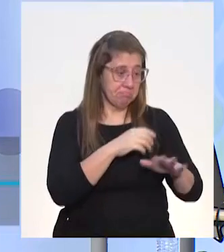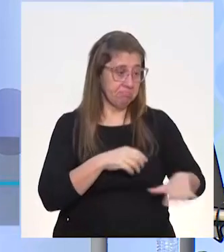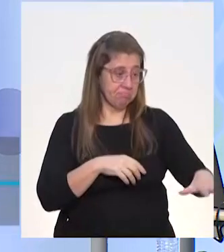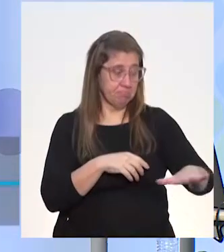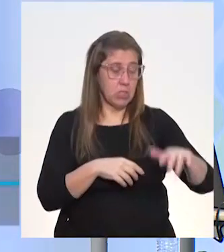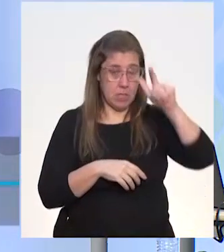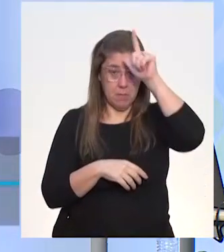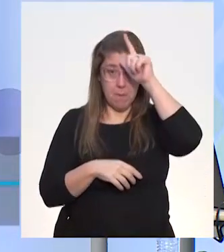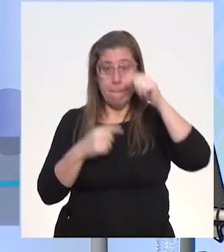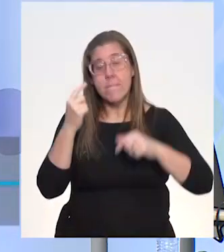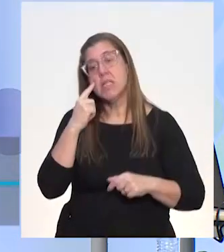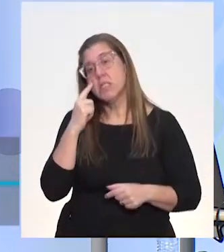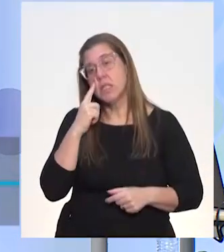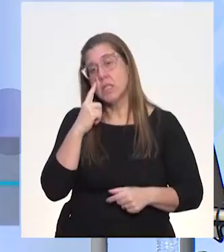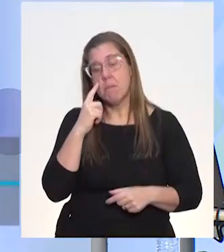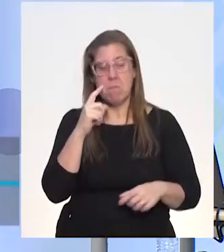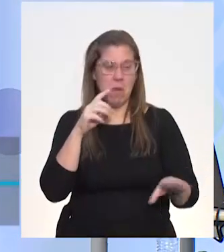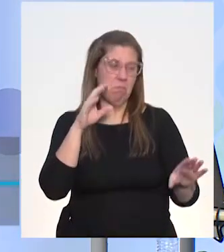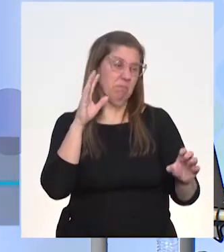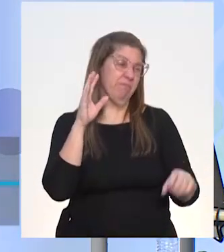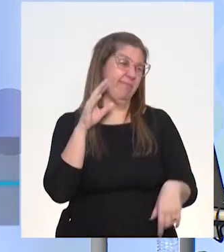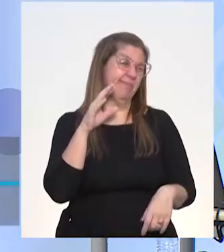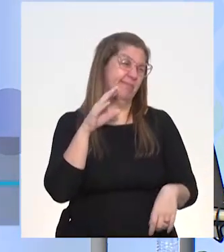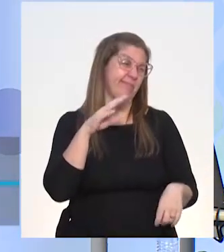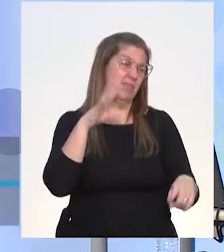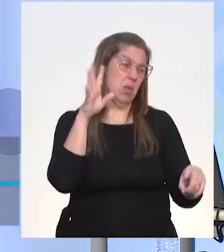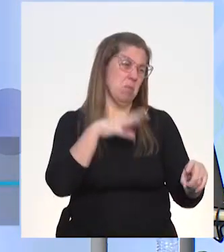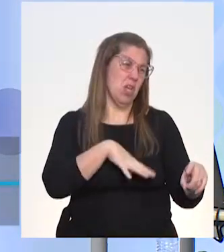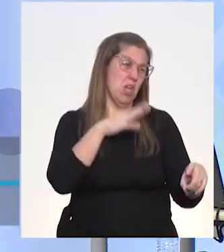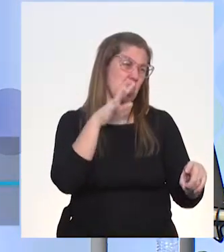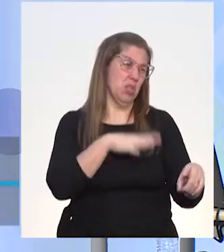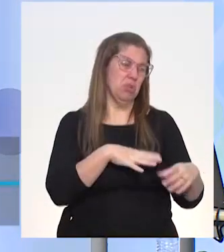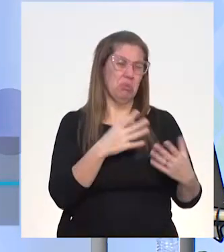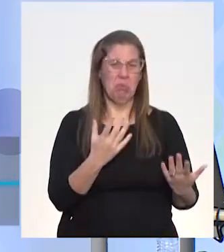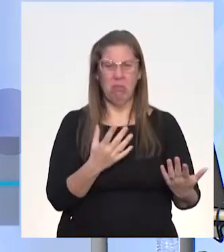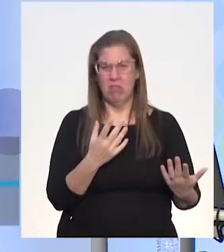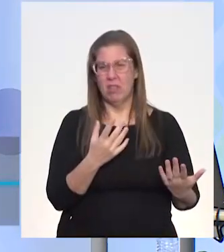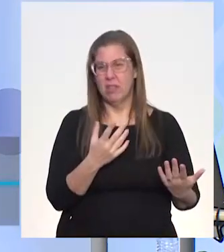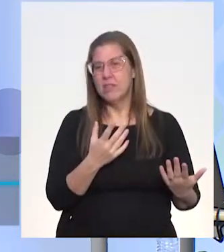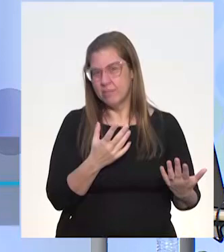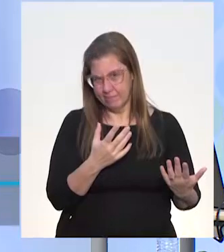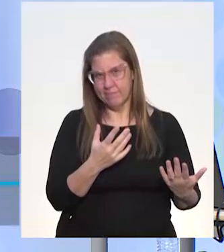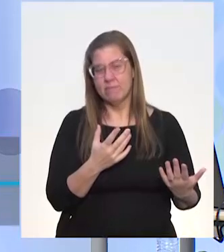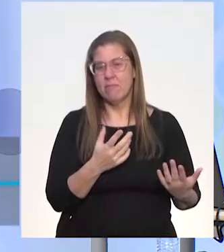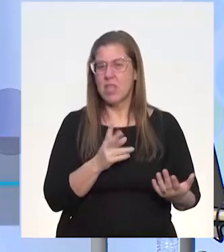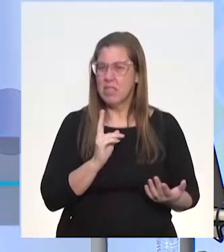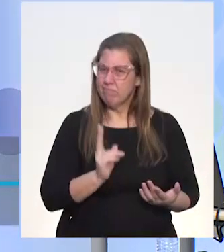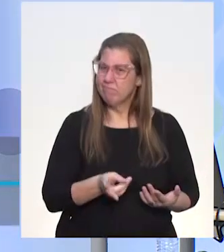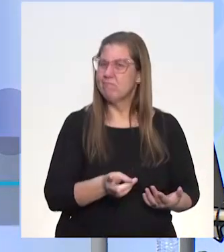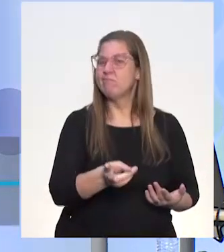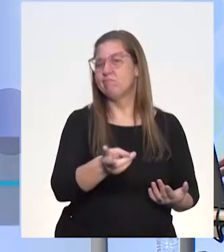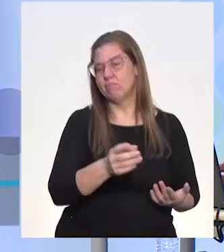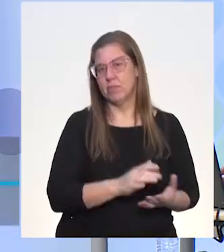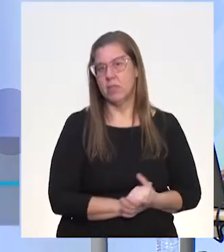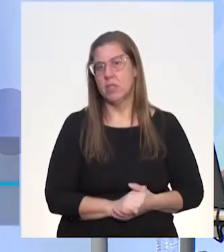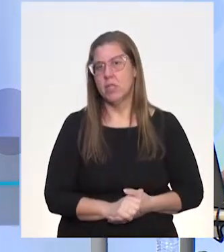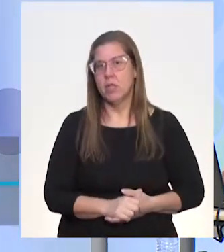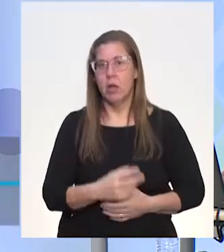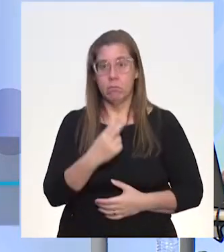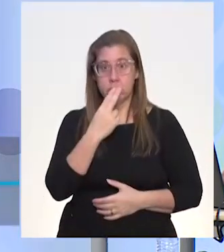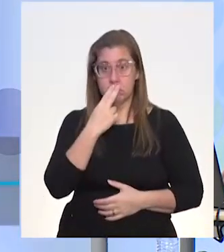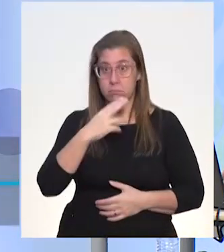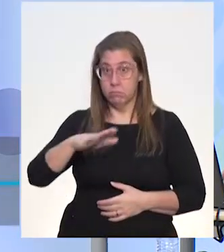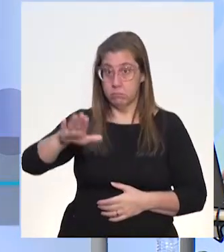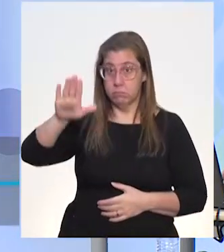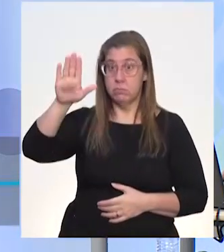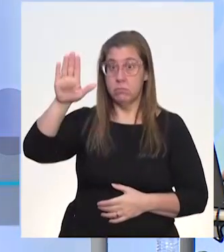o mito de que eles foram traídos eternamente. Internamente, melhor dizendo. E Adolf Hitler vai saber